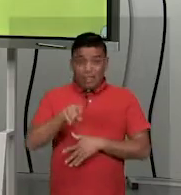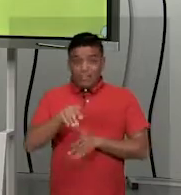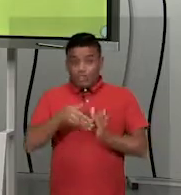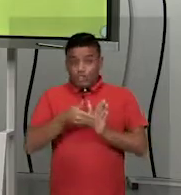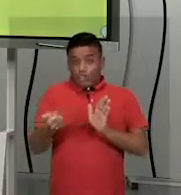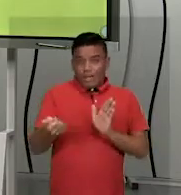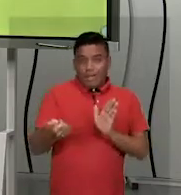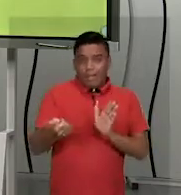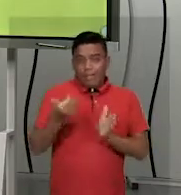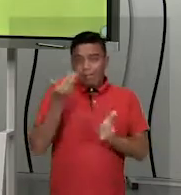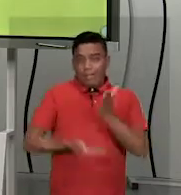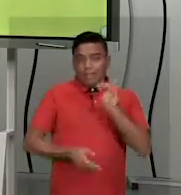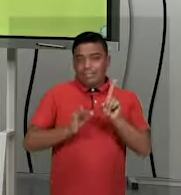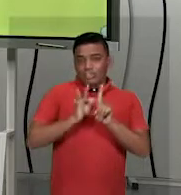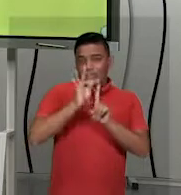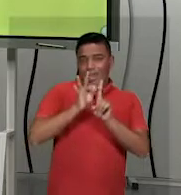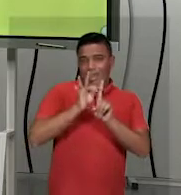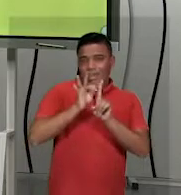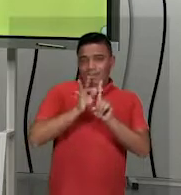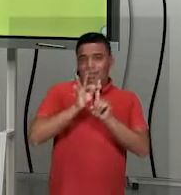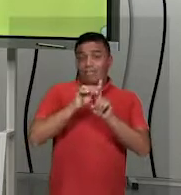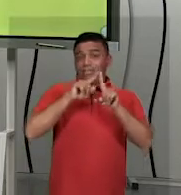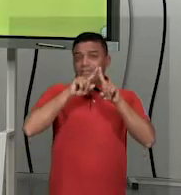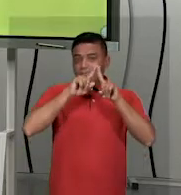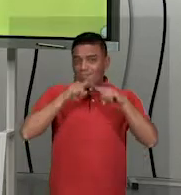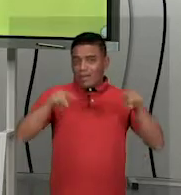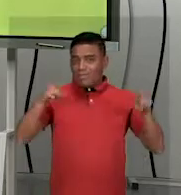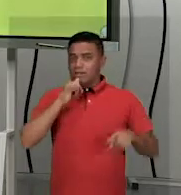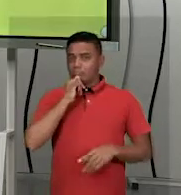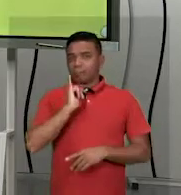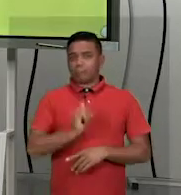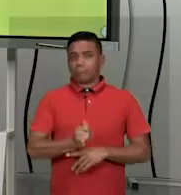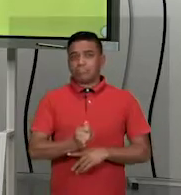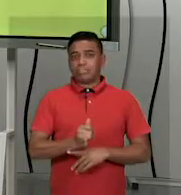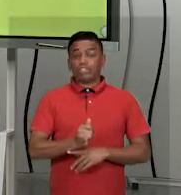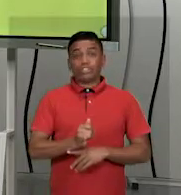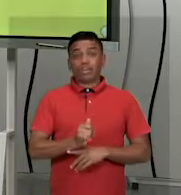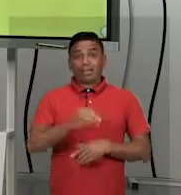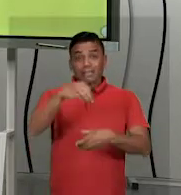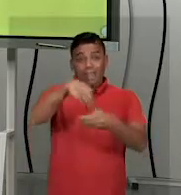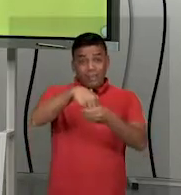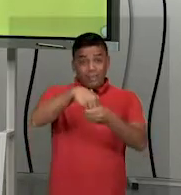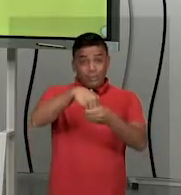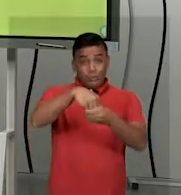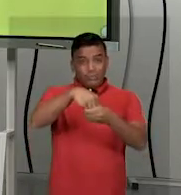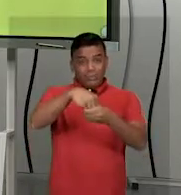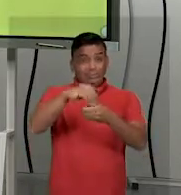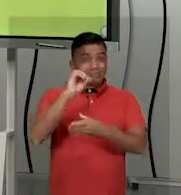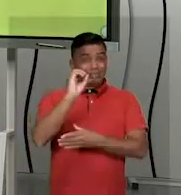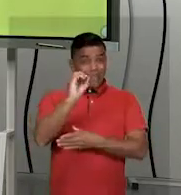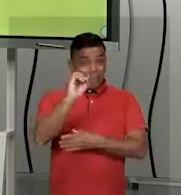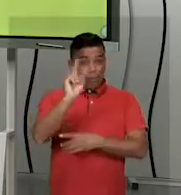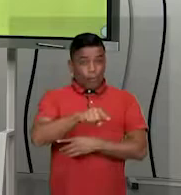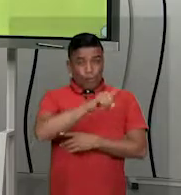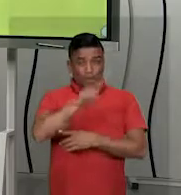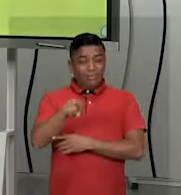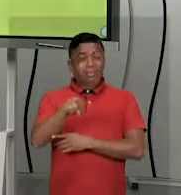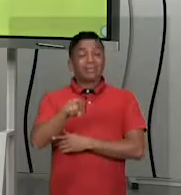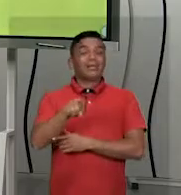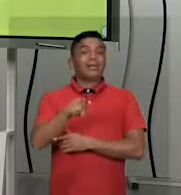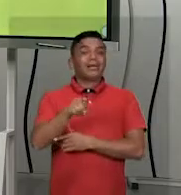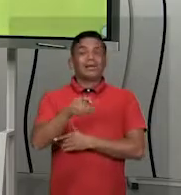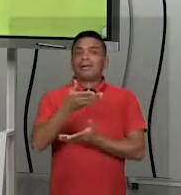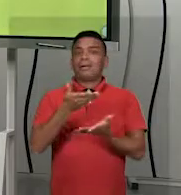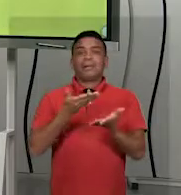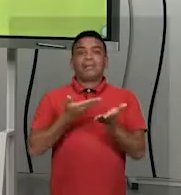perdida, né? Então, tendo uma variação de energia interna nula, quer dizer que você